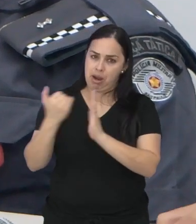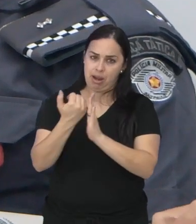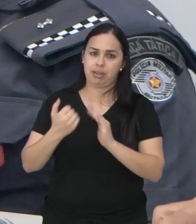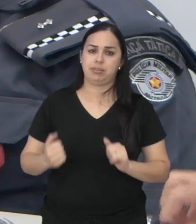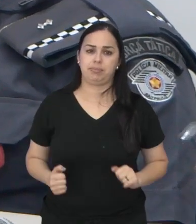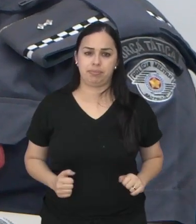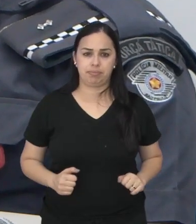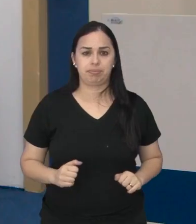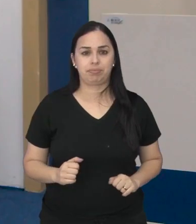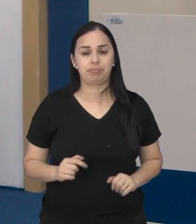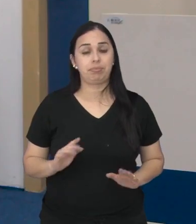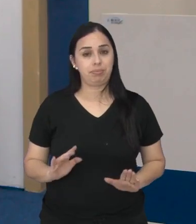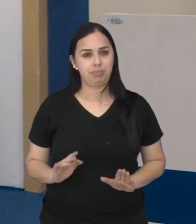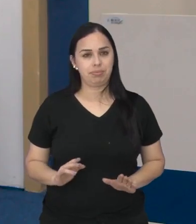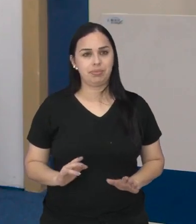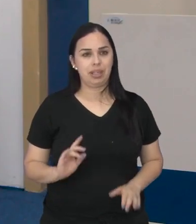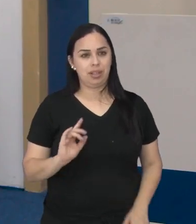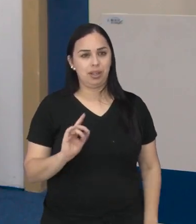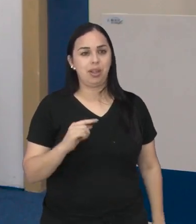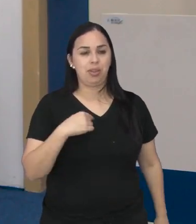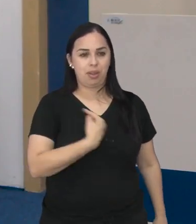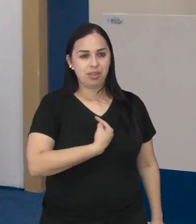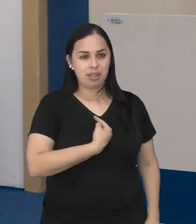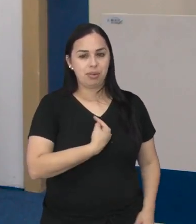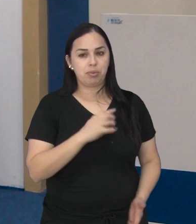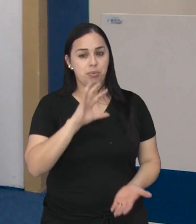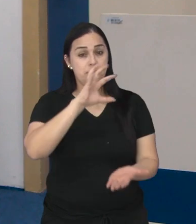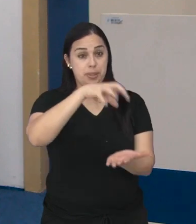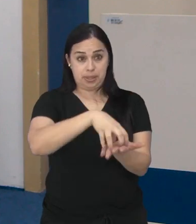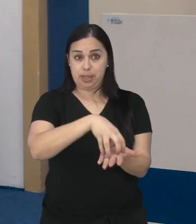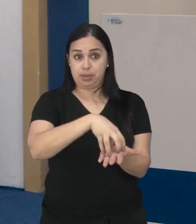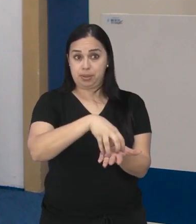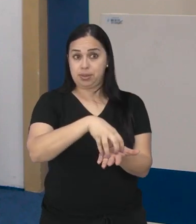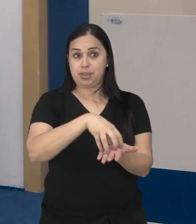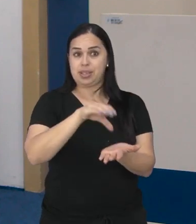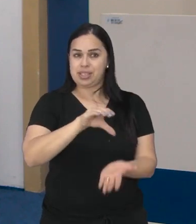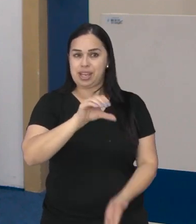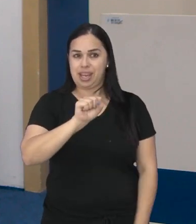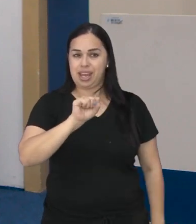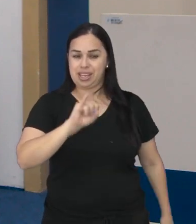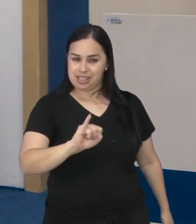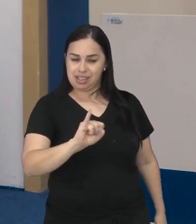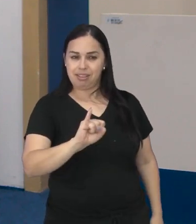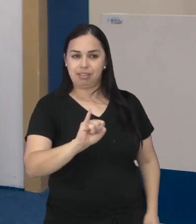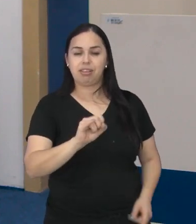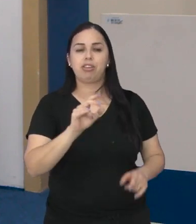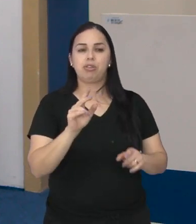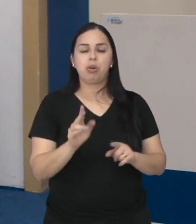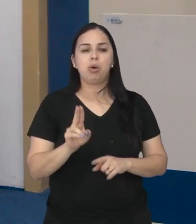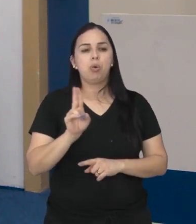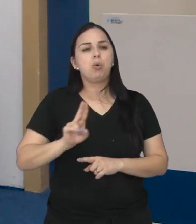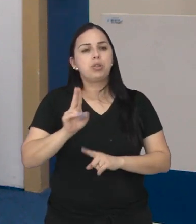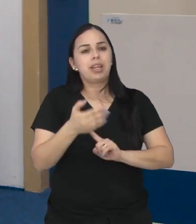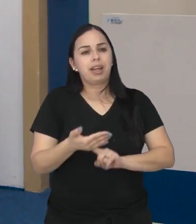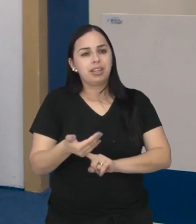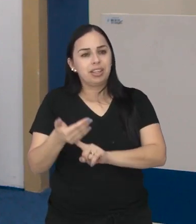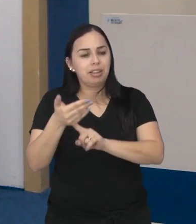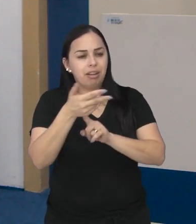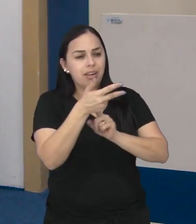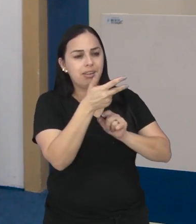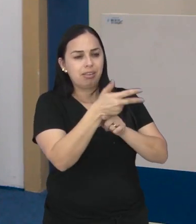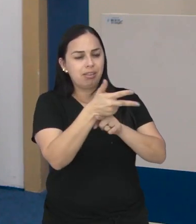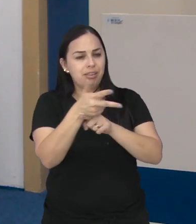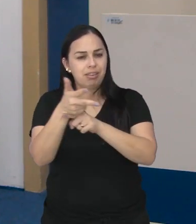nas localidades. Nós temos o nosso Centro de Segurança e Inteligência, que hoje, através de toda a tecnologia da cidade, permite a